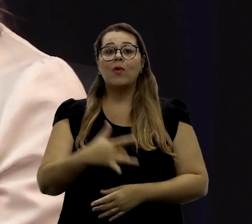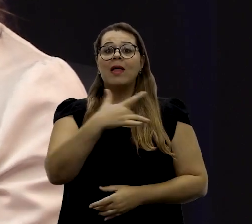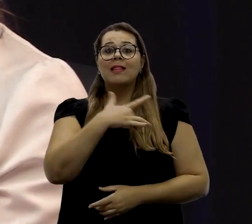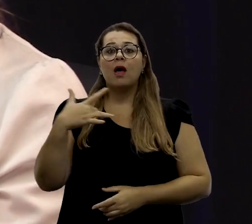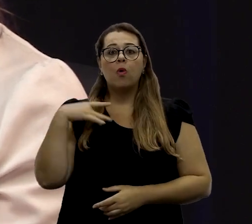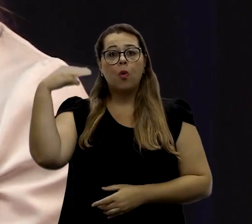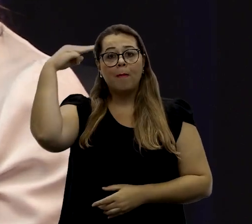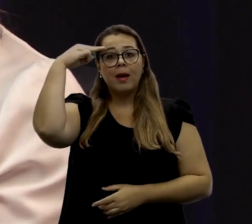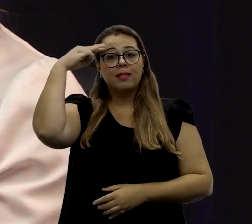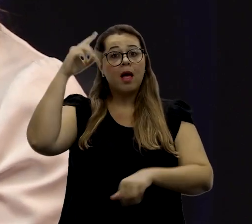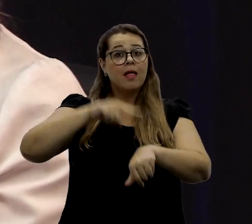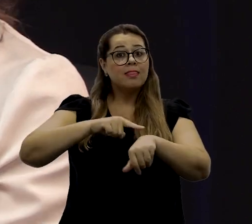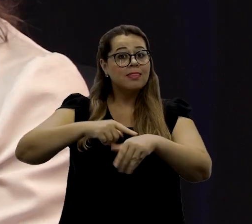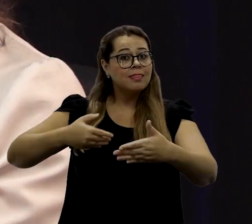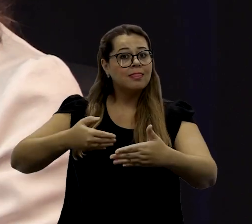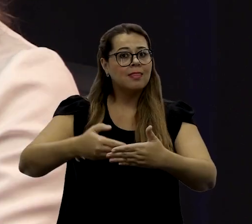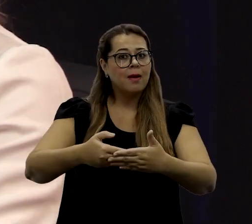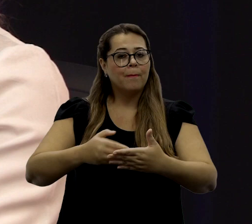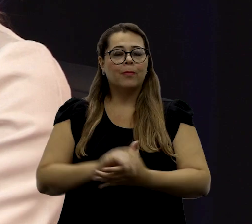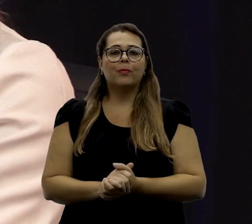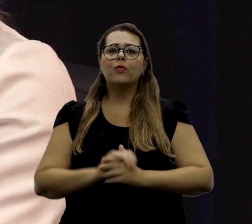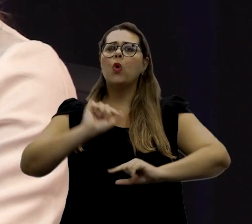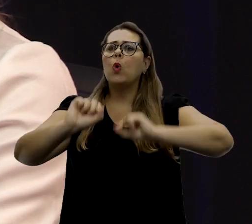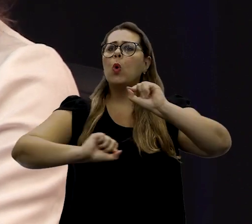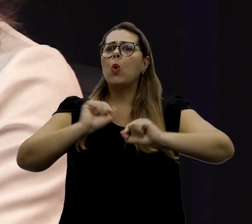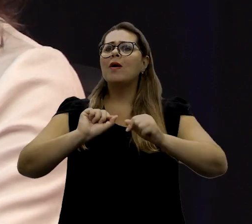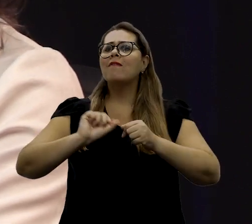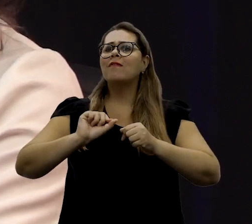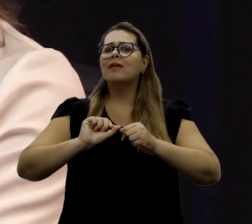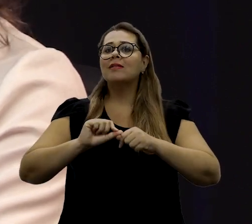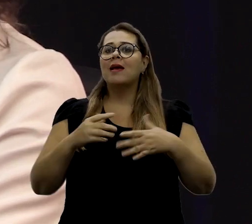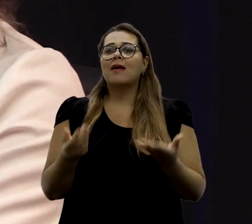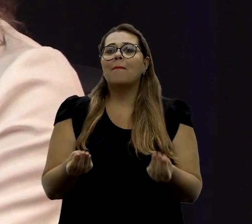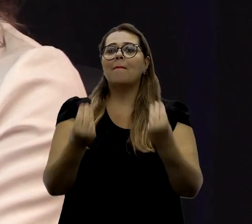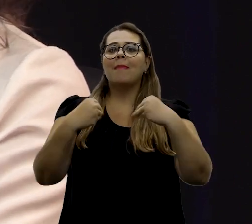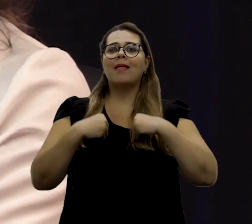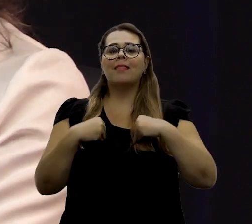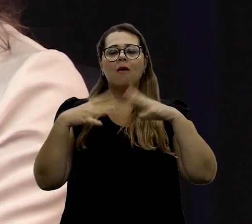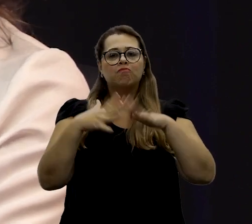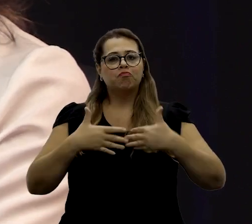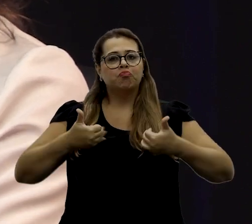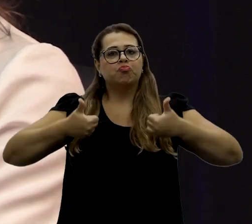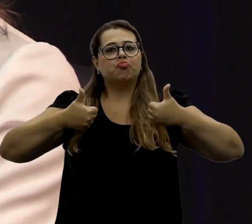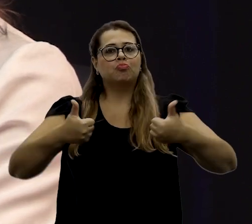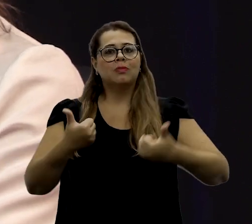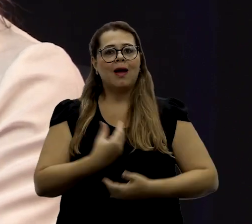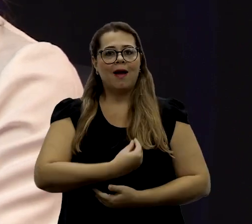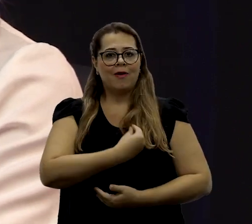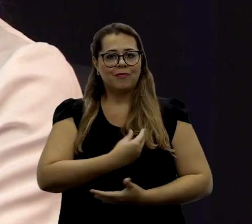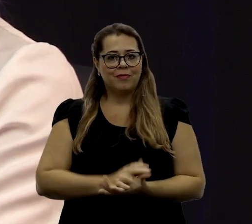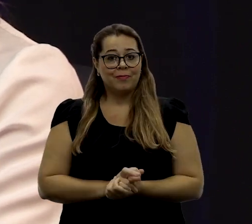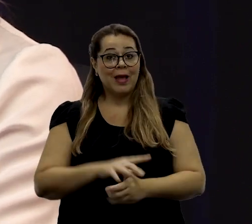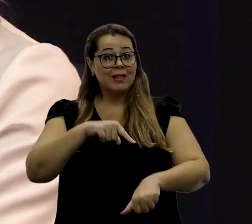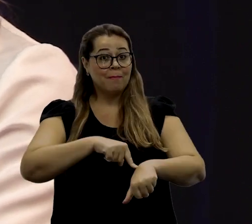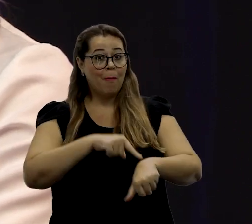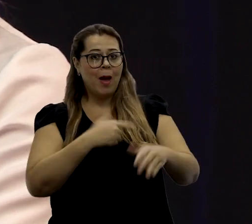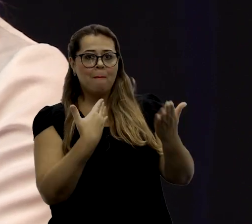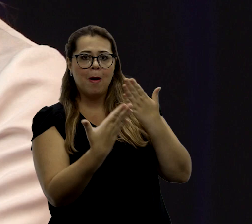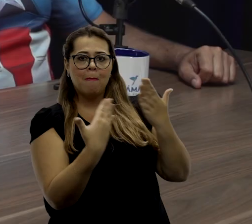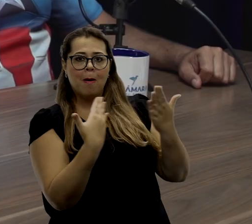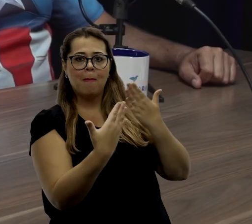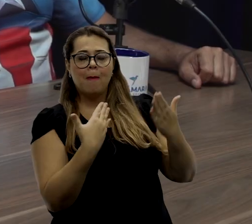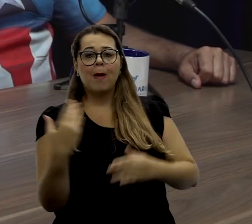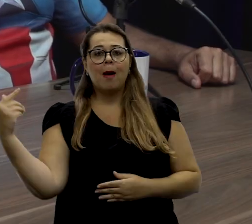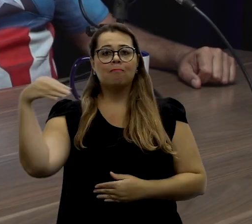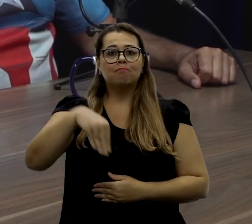mental enquanto há tempo. O que fazer para ter uma qualidade de vida? Para este bate-papo, iremos contar com a